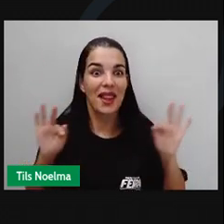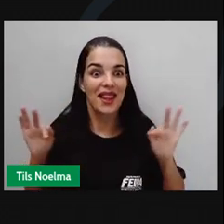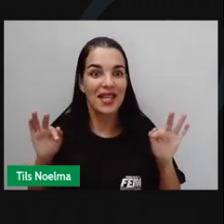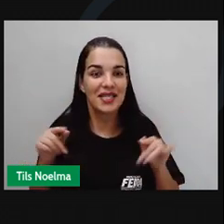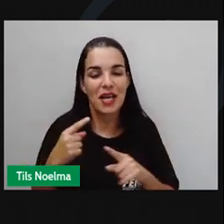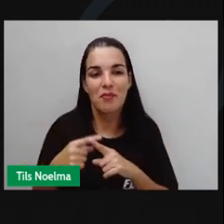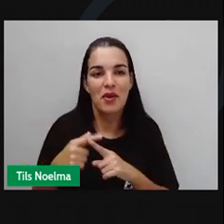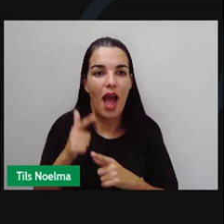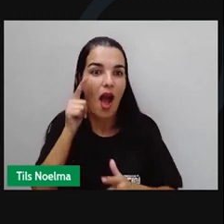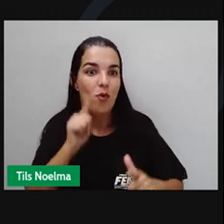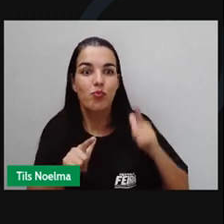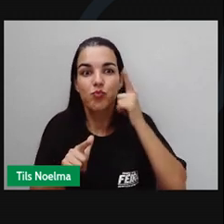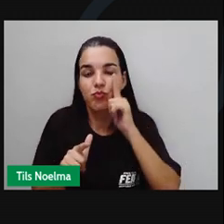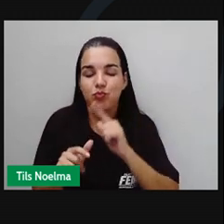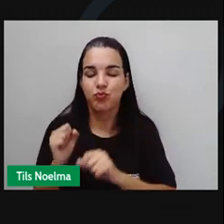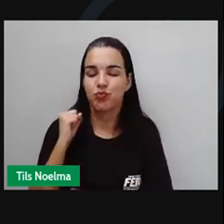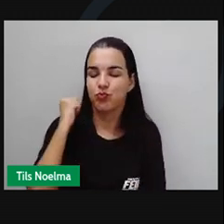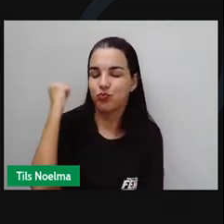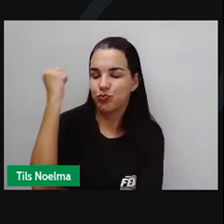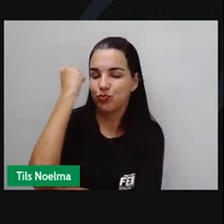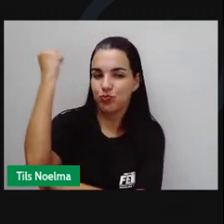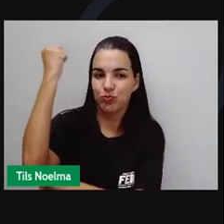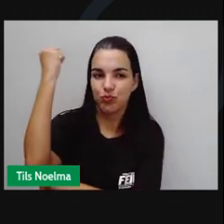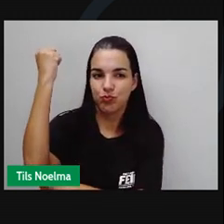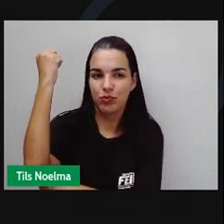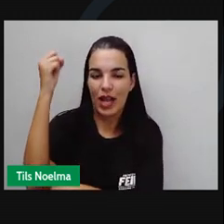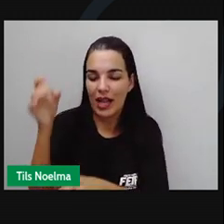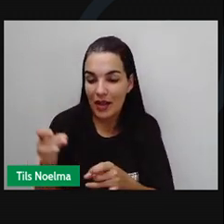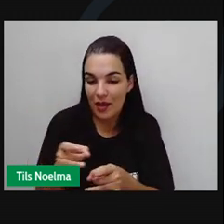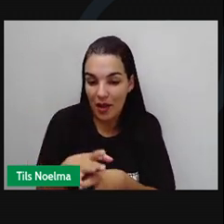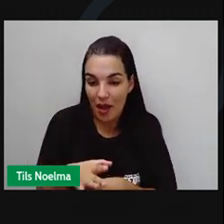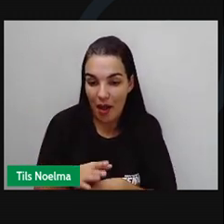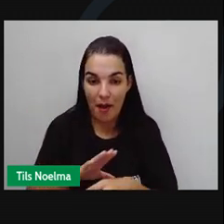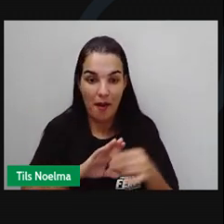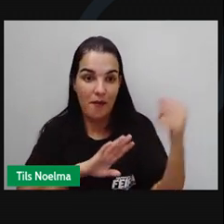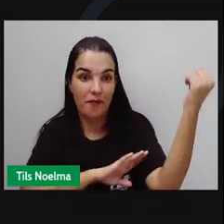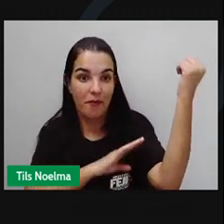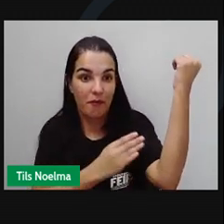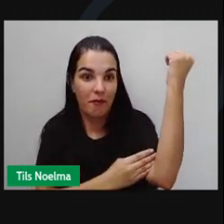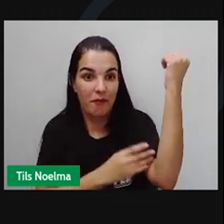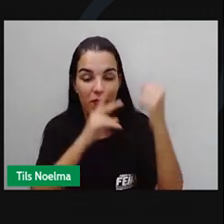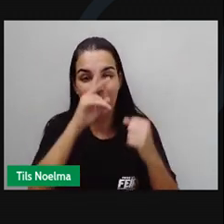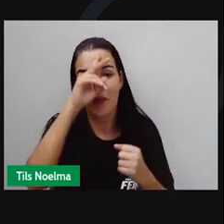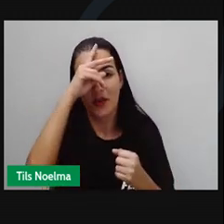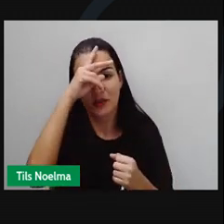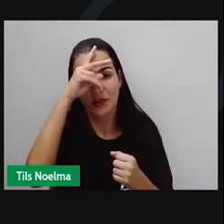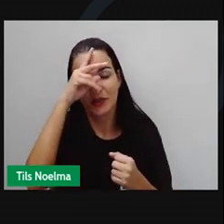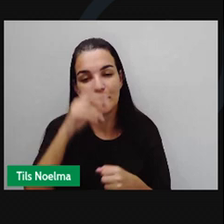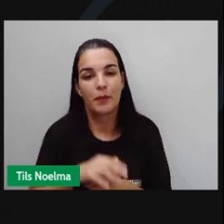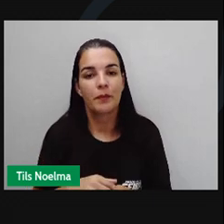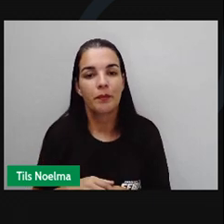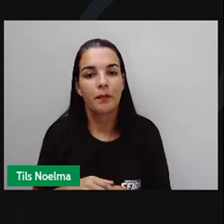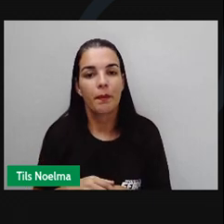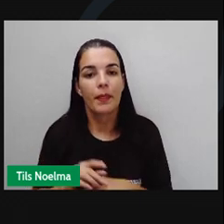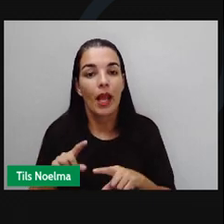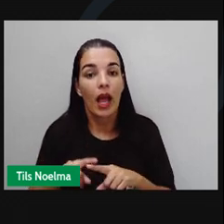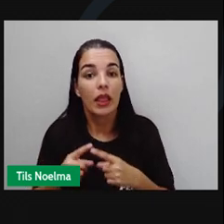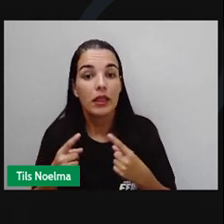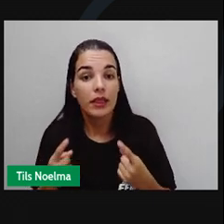as heroínas terminam mais fortes do que eram no começo da história. E nós,